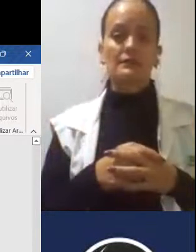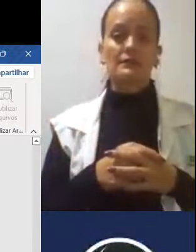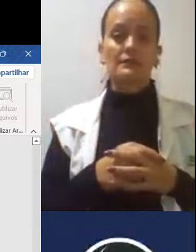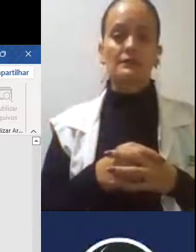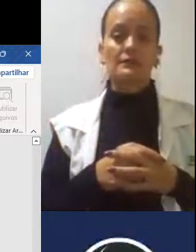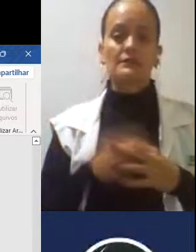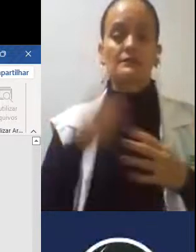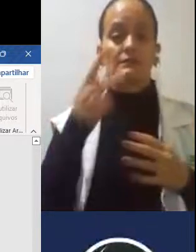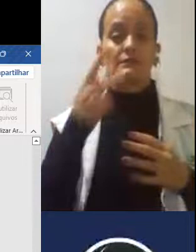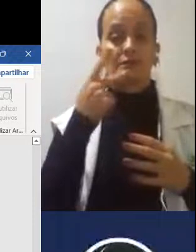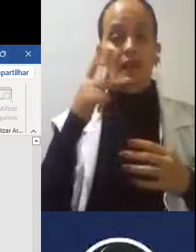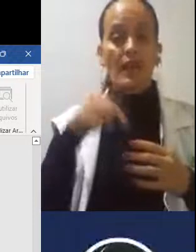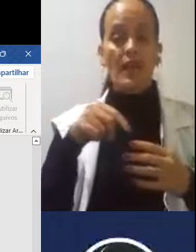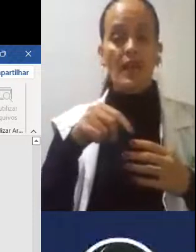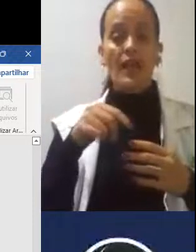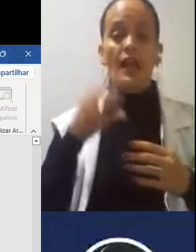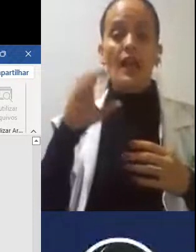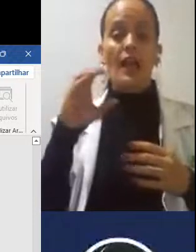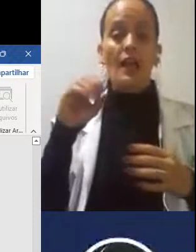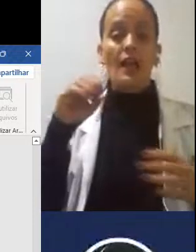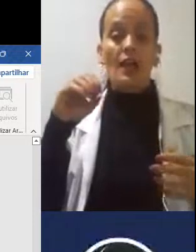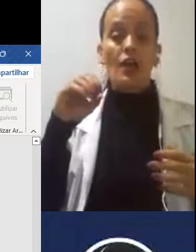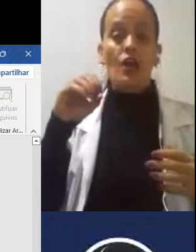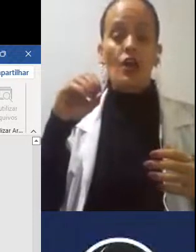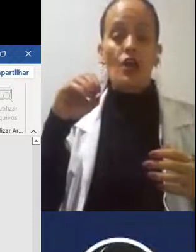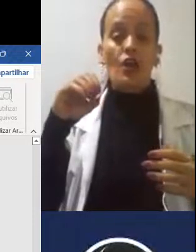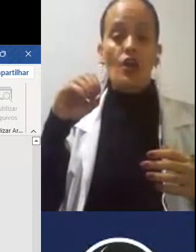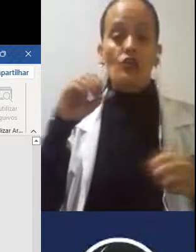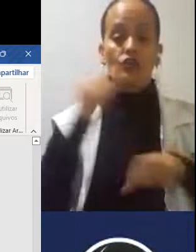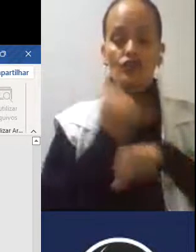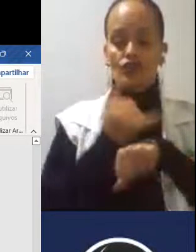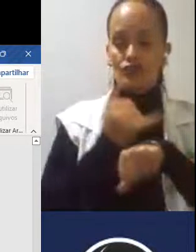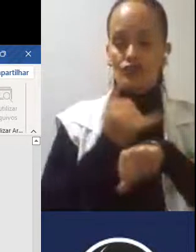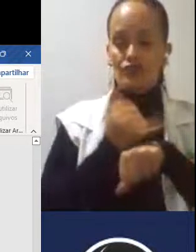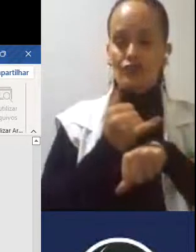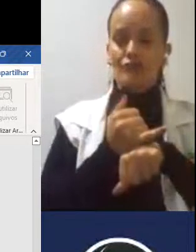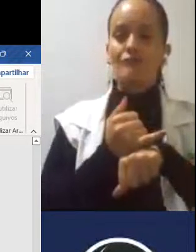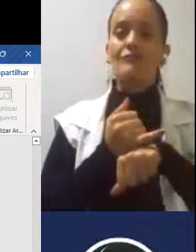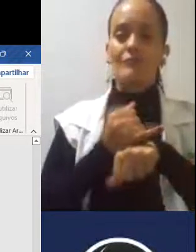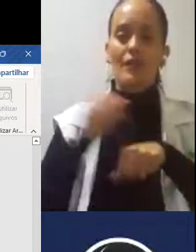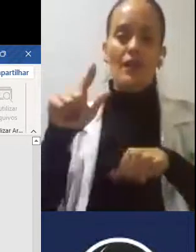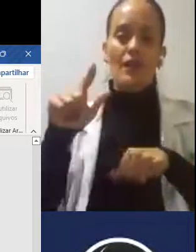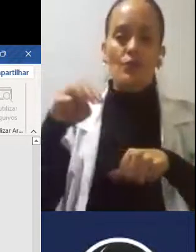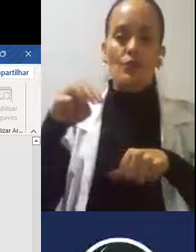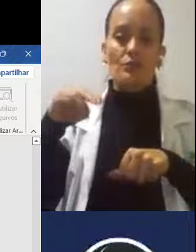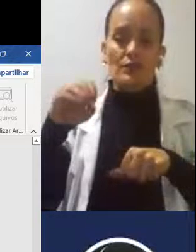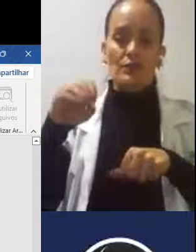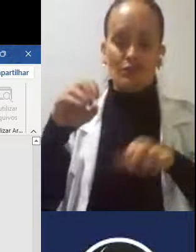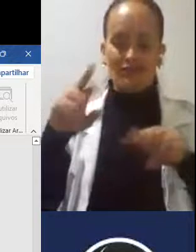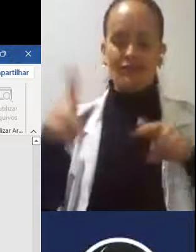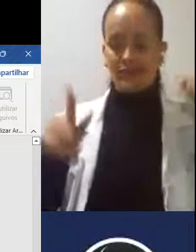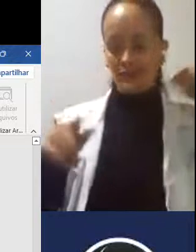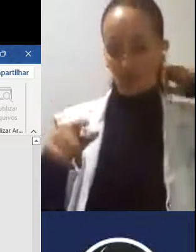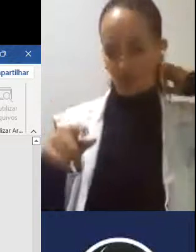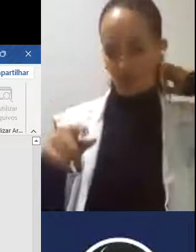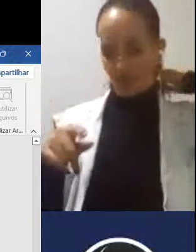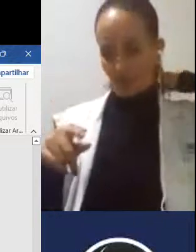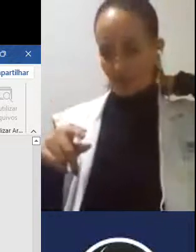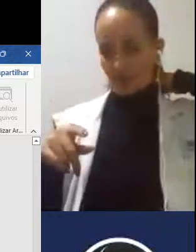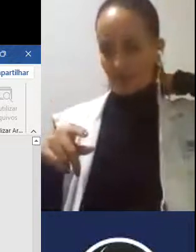6 milímetros, é cabo de cobre. Então, como é de cobre, 6 milímetros vai